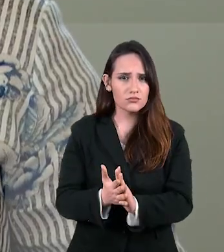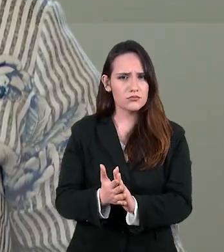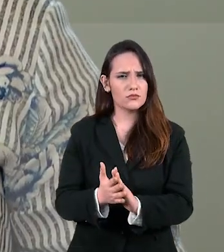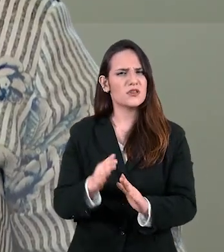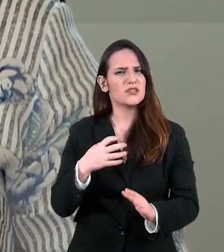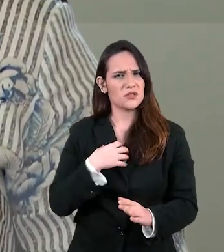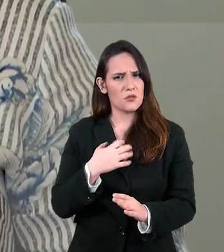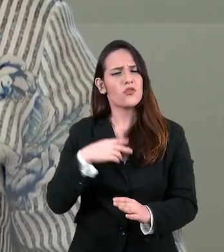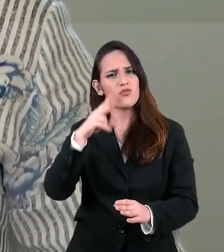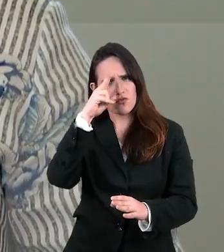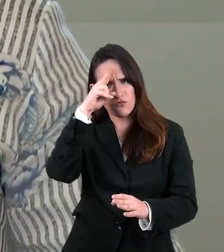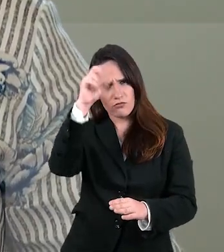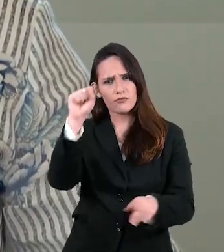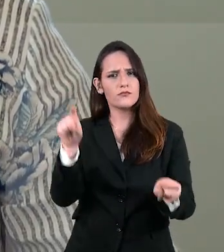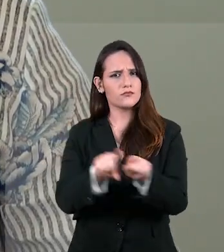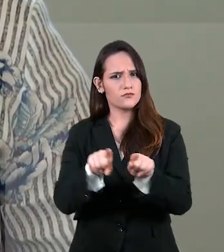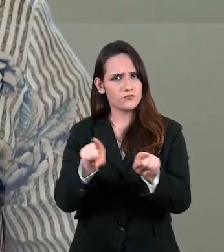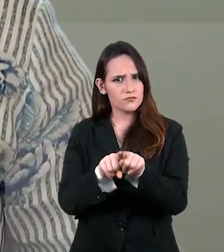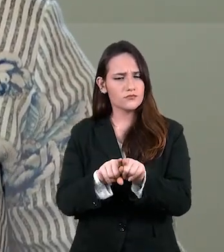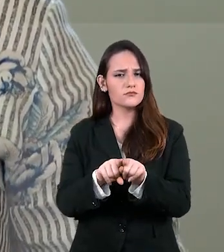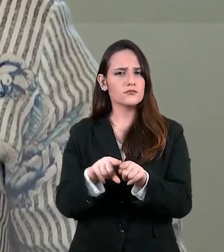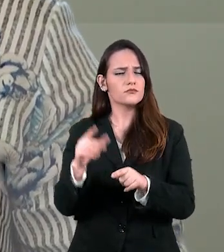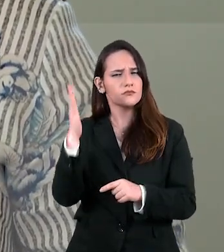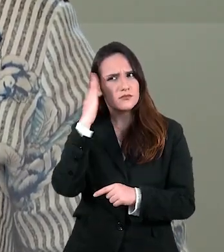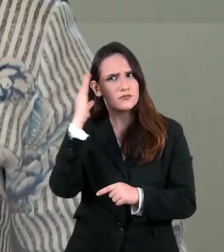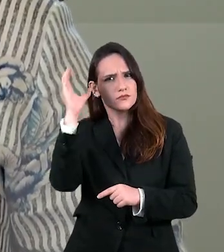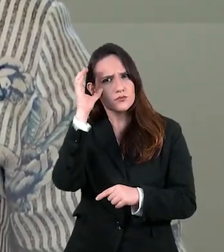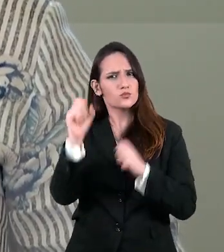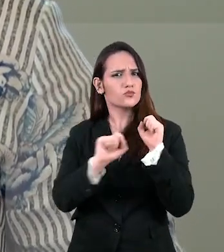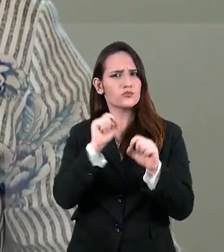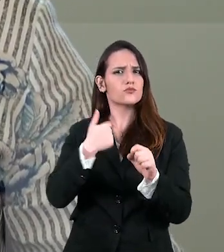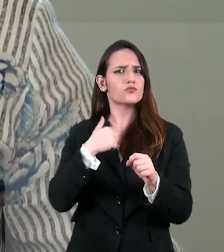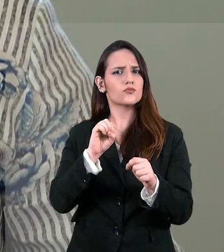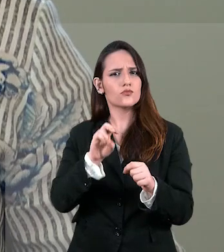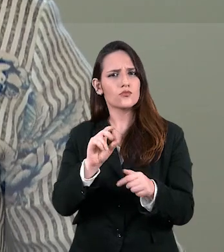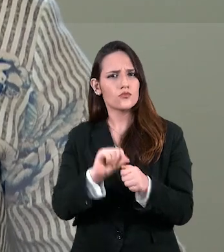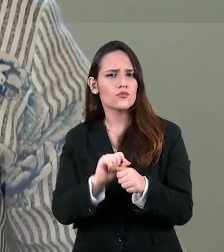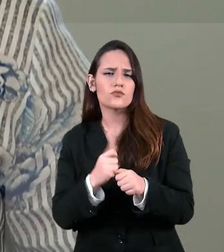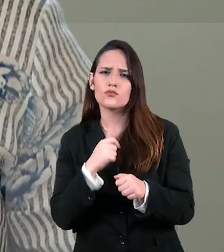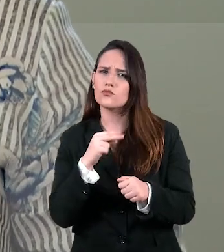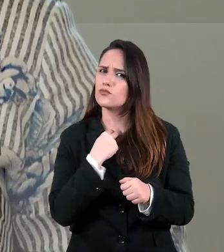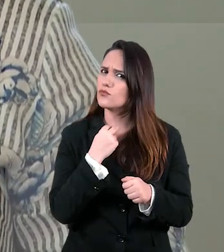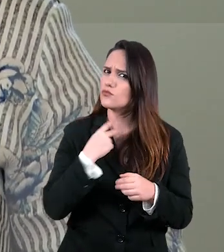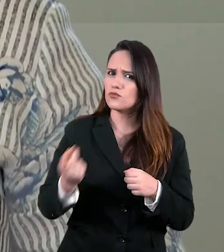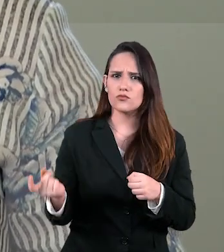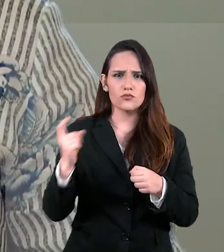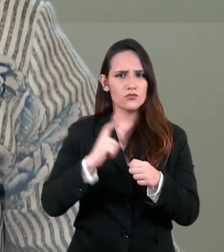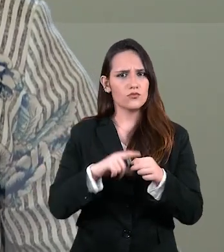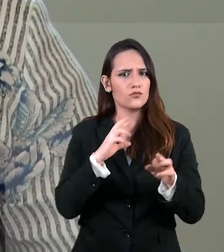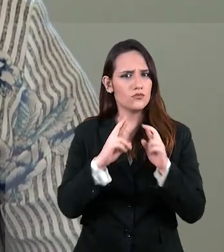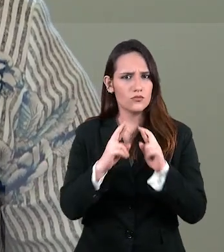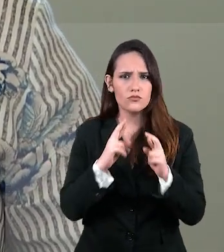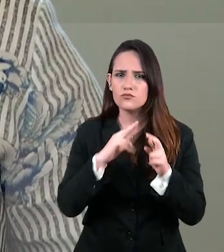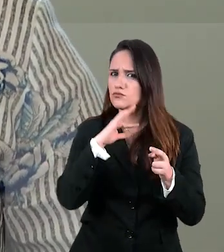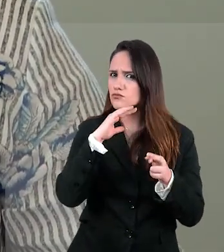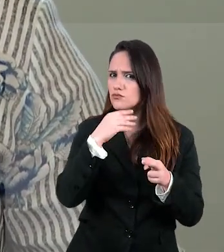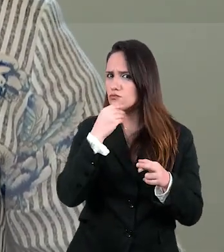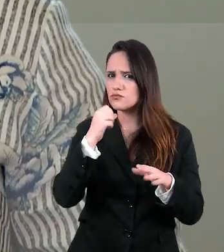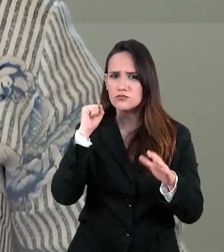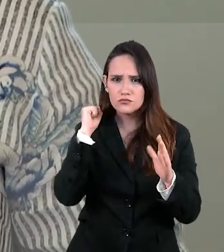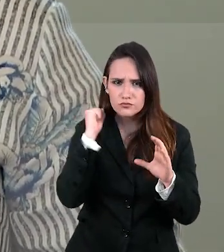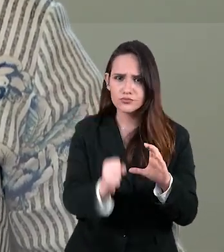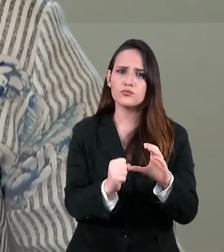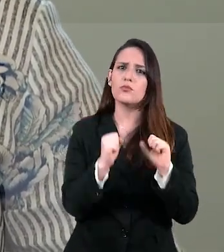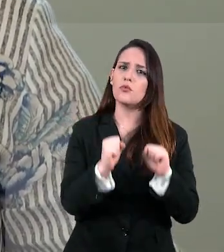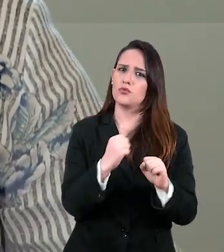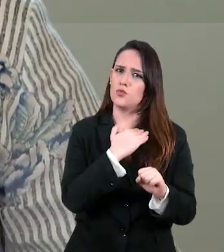daqui fortalecida, sabendo o que ela tem que fazer, né? Que ela não pode mais ficar nessa relação e nem voltar para essa